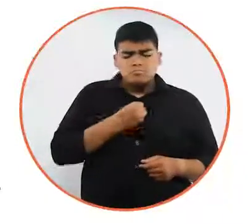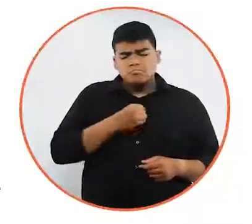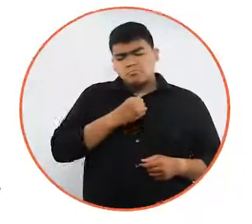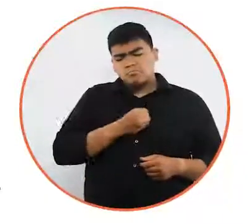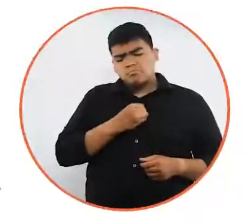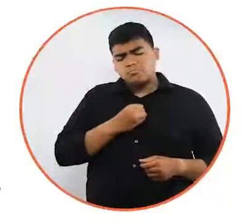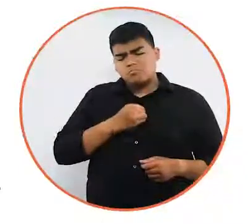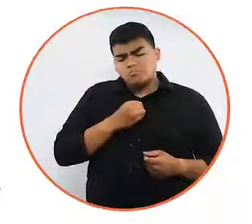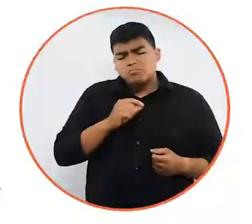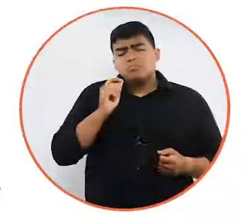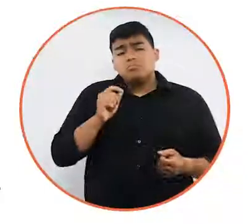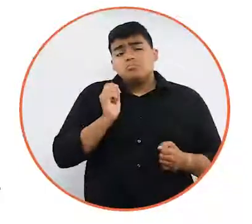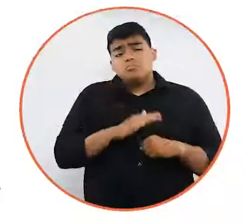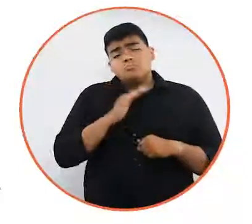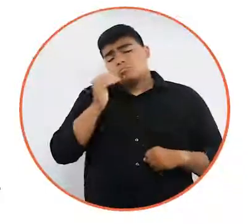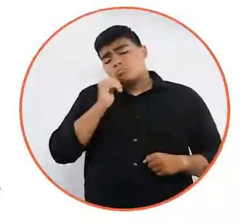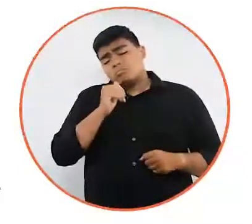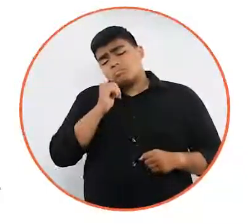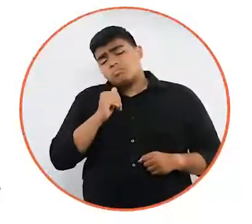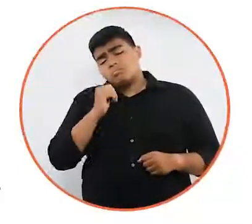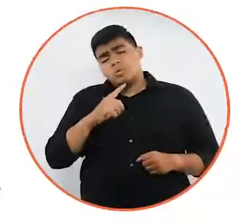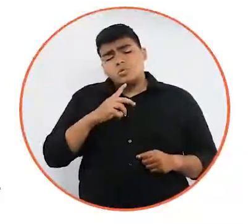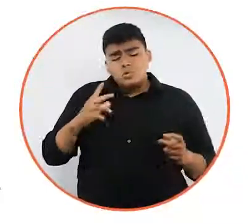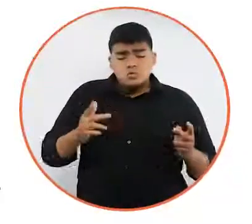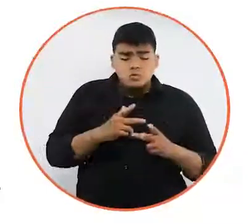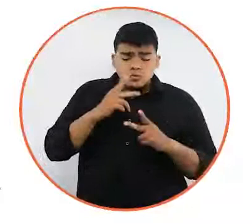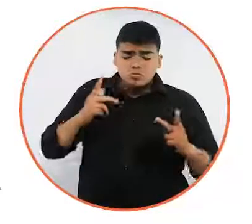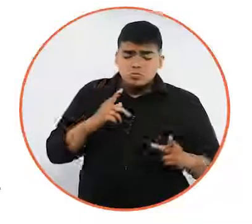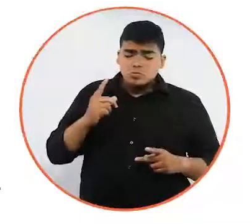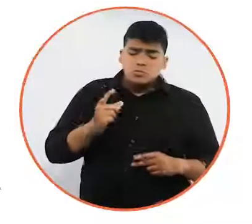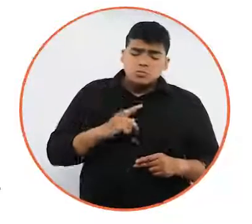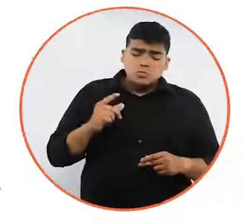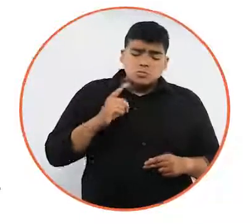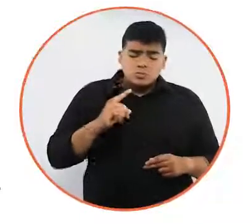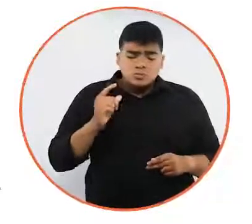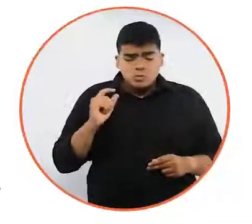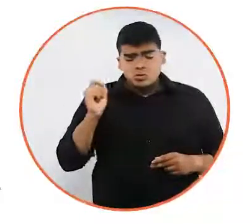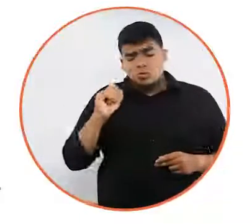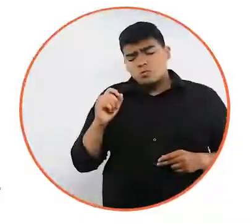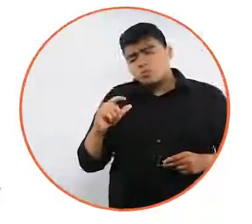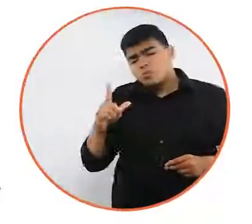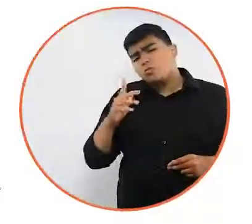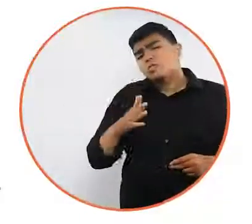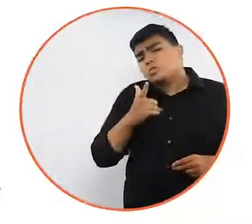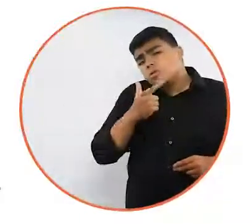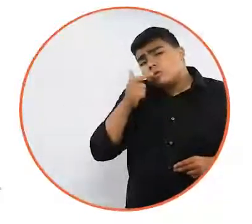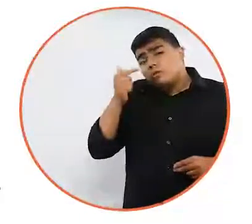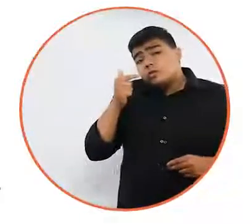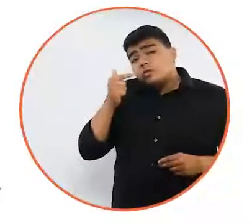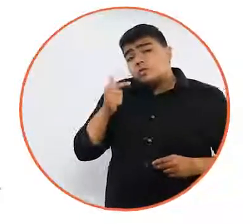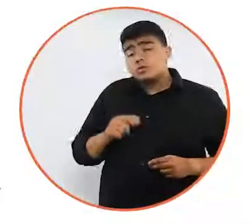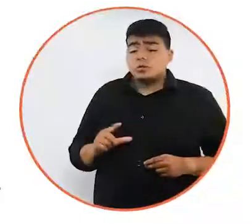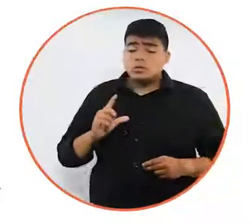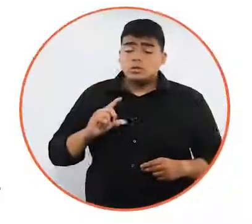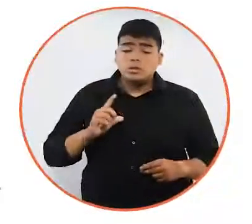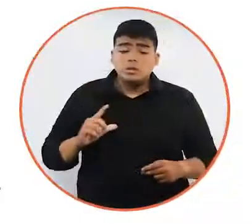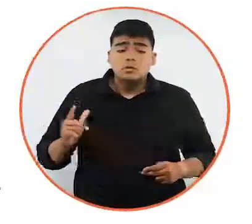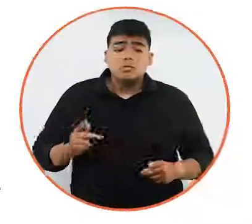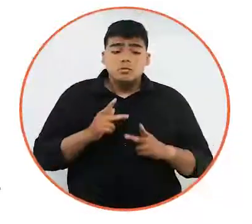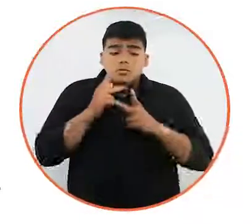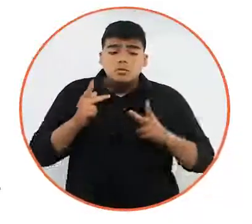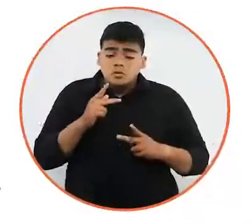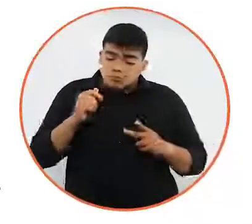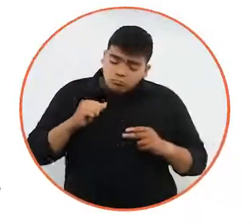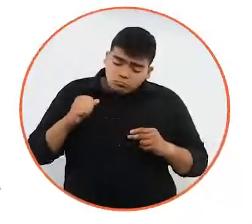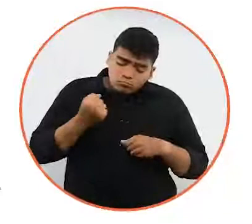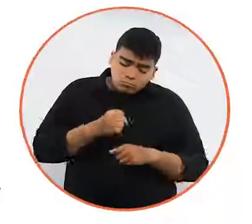cheia de afetos e de mulheres. O vento varria os meses e varria os teus sorrisos. O vento